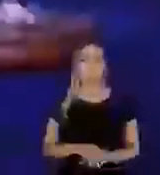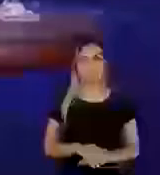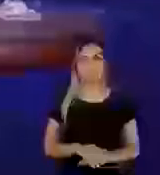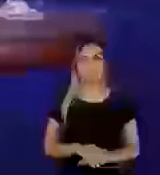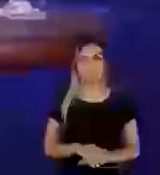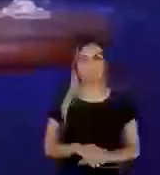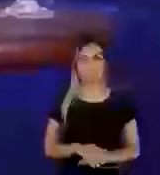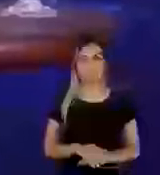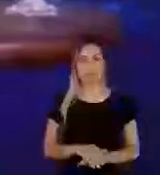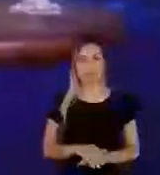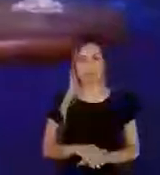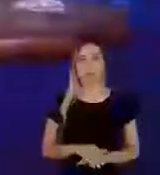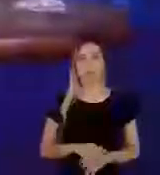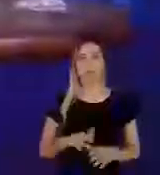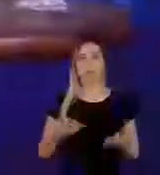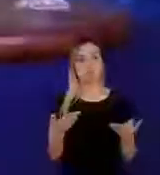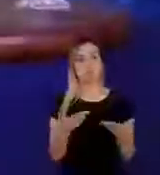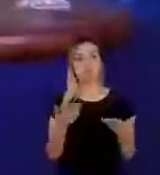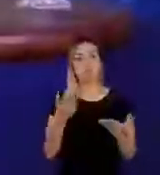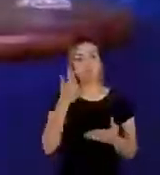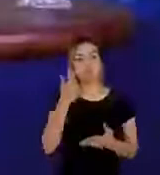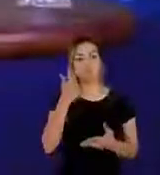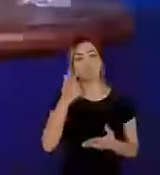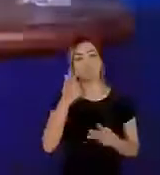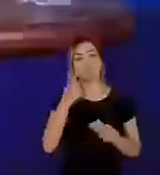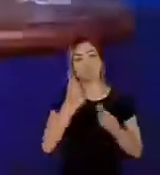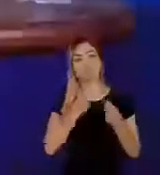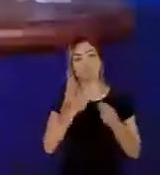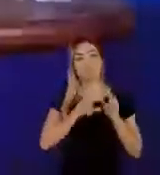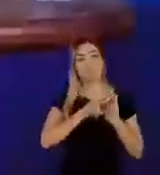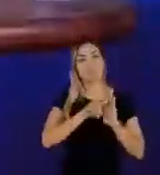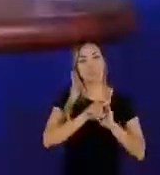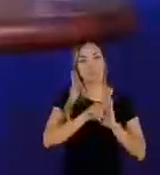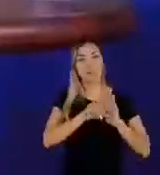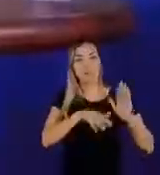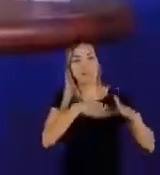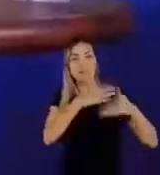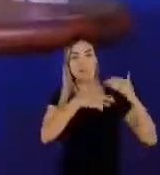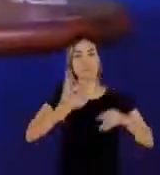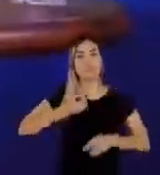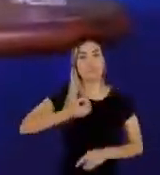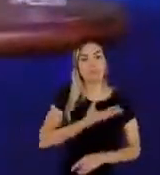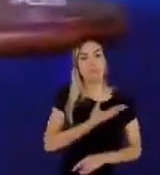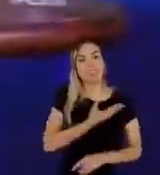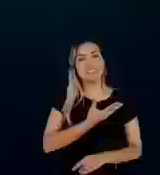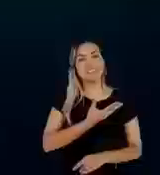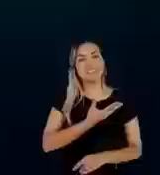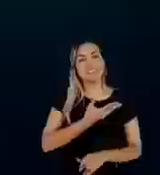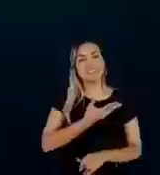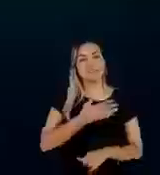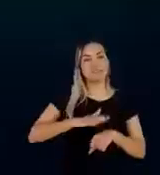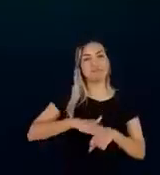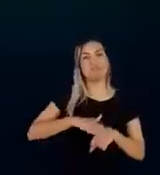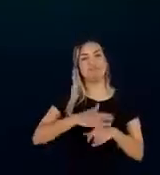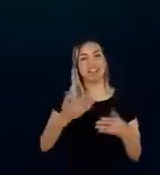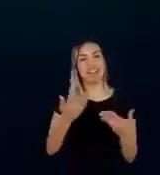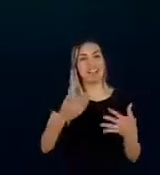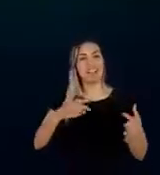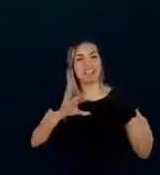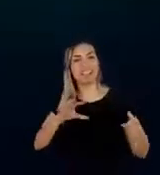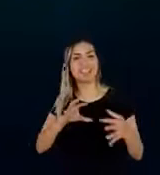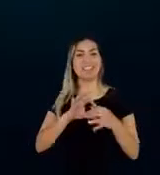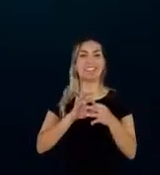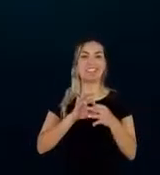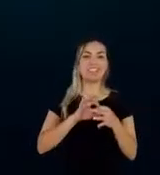então, o novo normativo do Programa de Pesquisa, Desenvolvimento e Inovação, trazendo agora essa pegada, né,